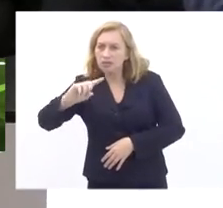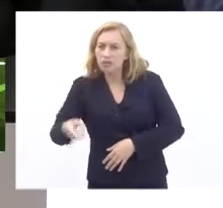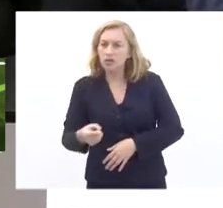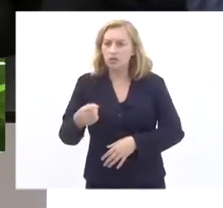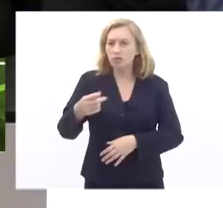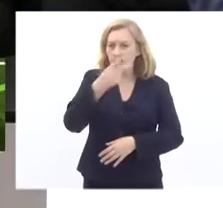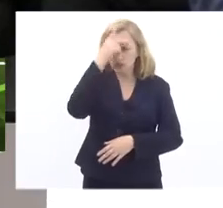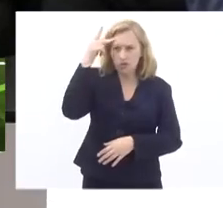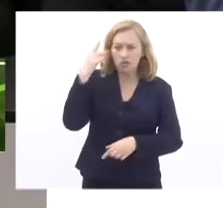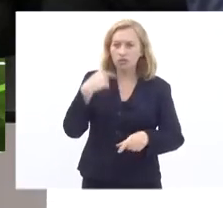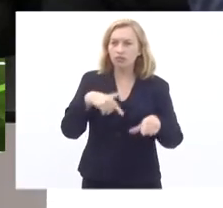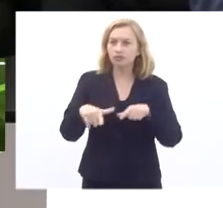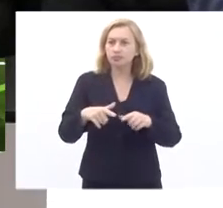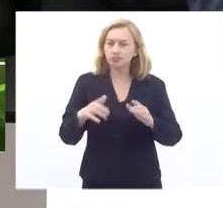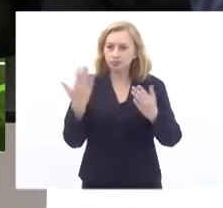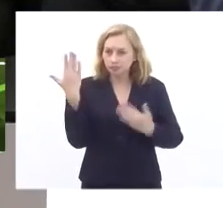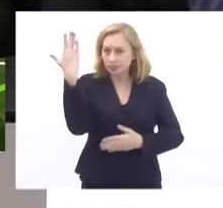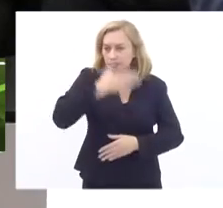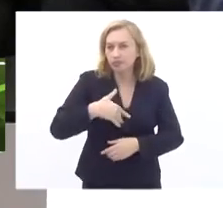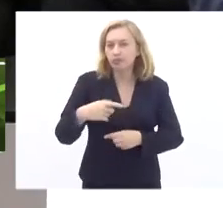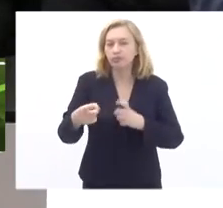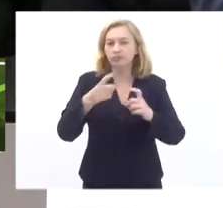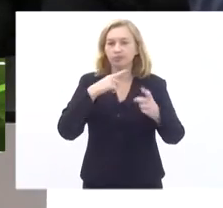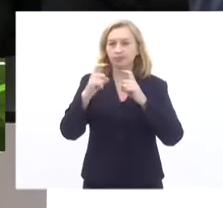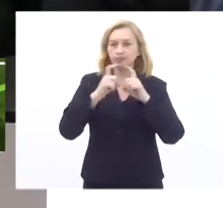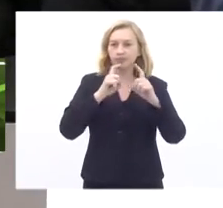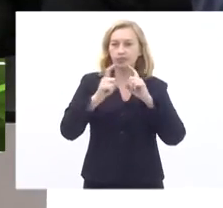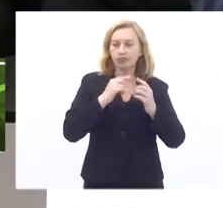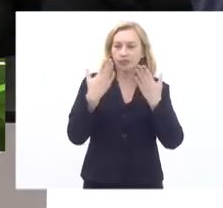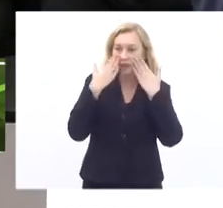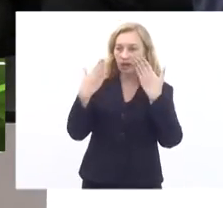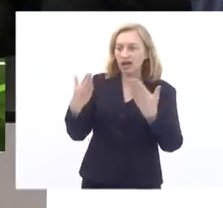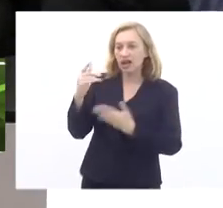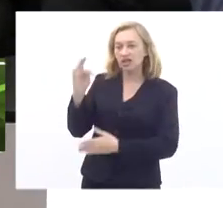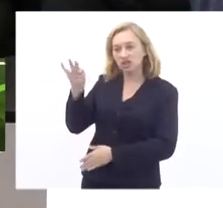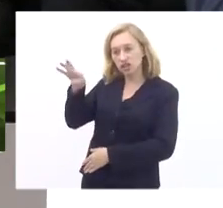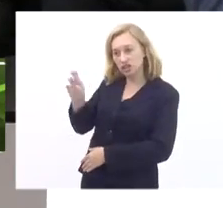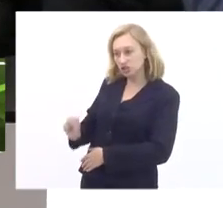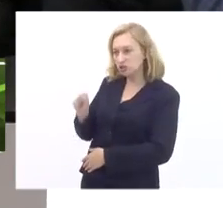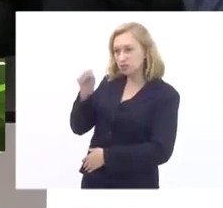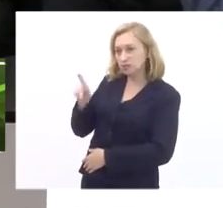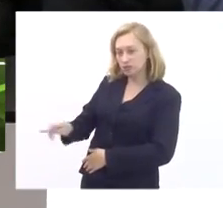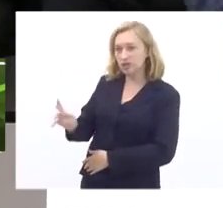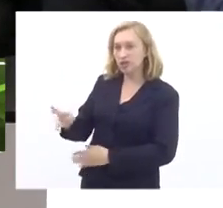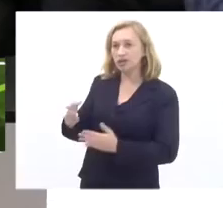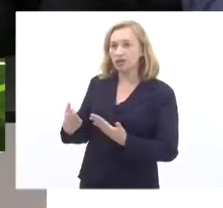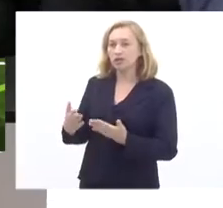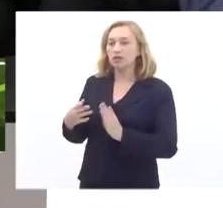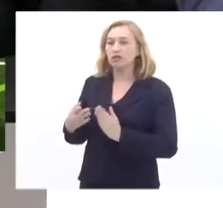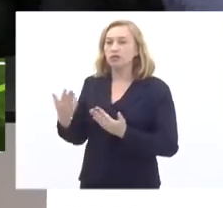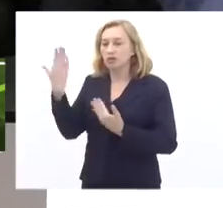Em toda uma comprovação e discussão e apresentado com a Getransp, também comprovado por eles, o nosso